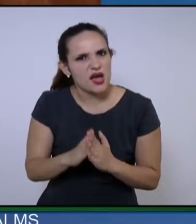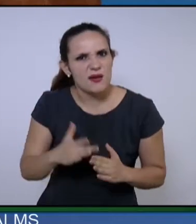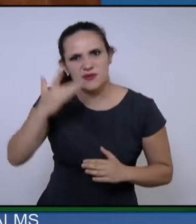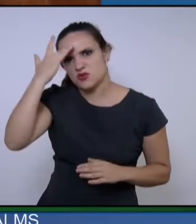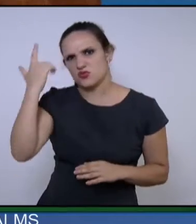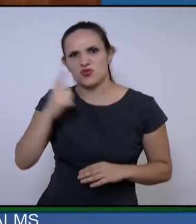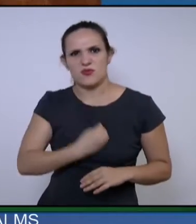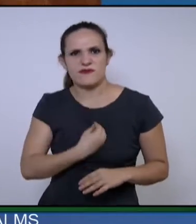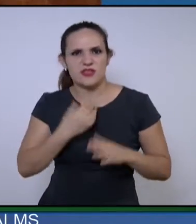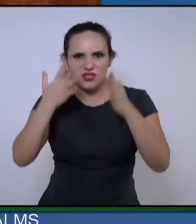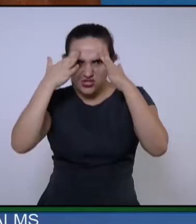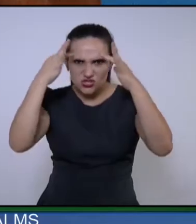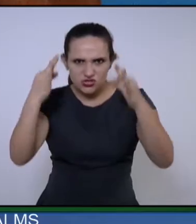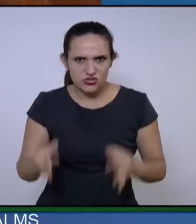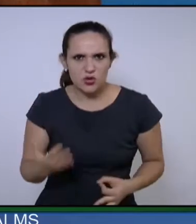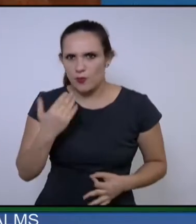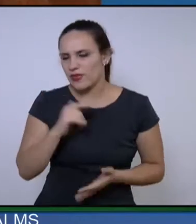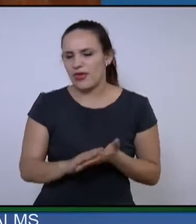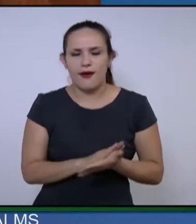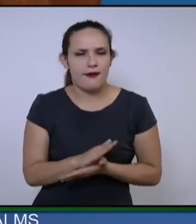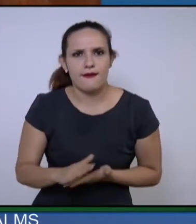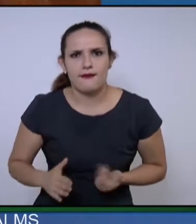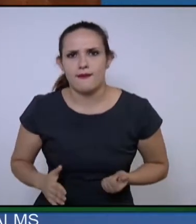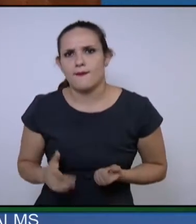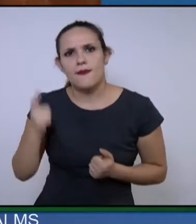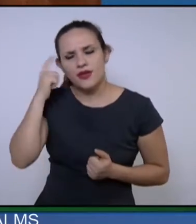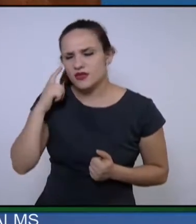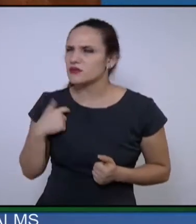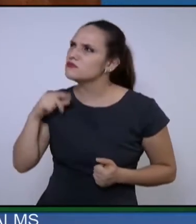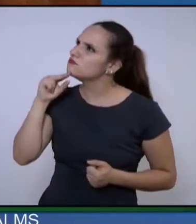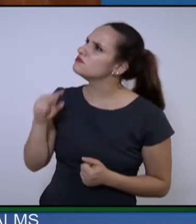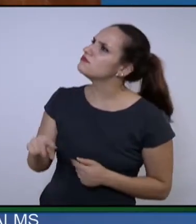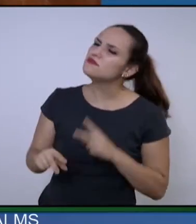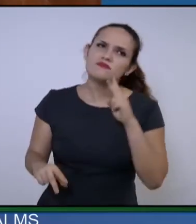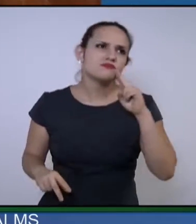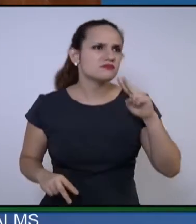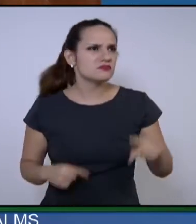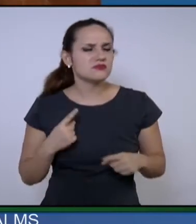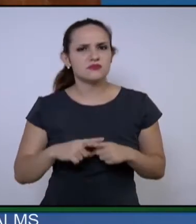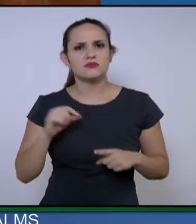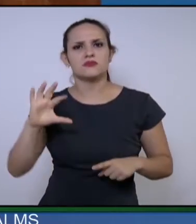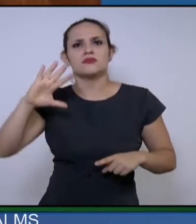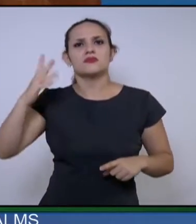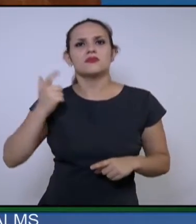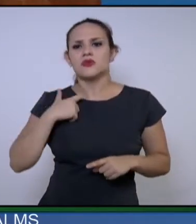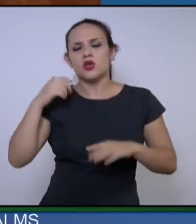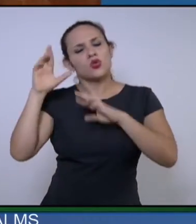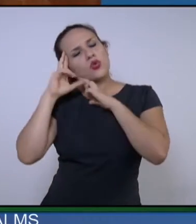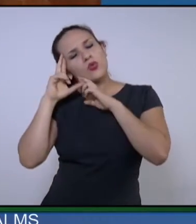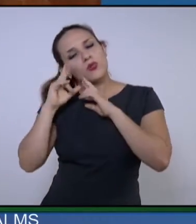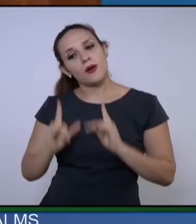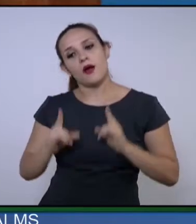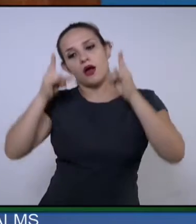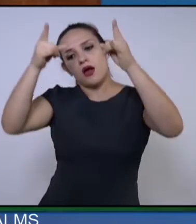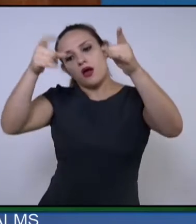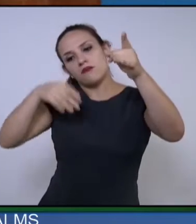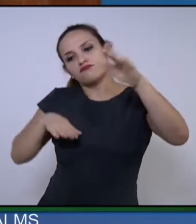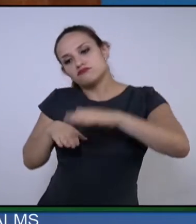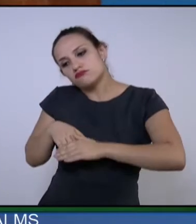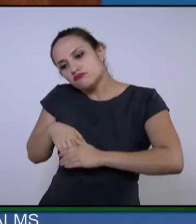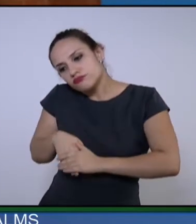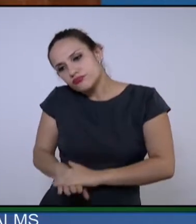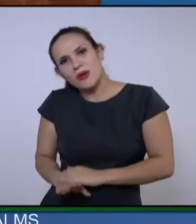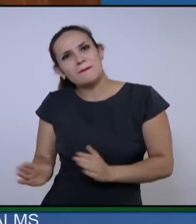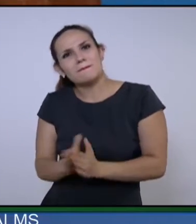vida digna. Ele não consegue compreender que ele, residindo embaixo da ponte, ele tenha que